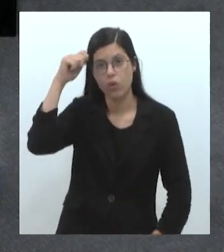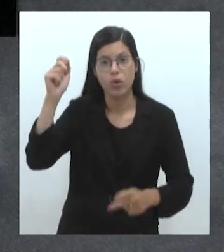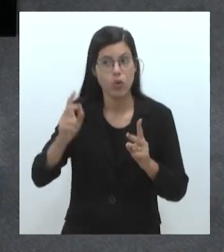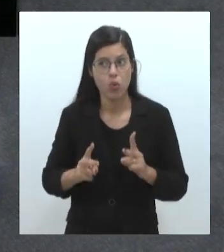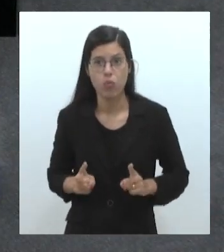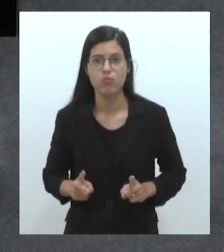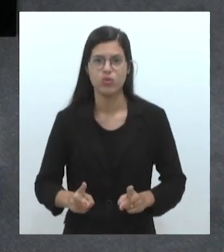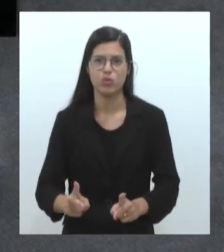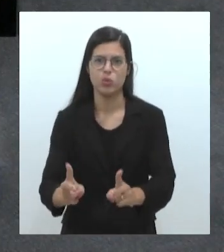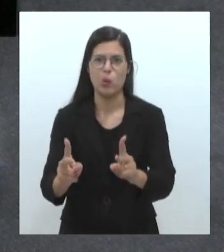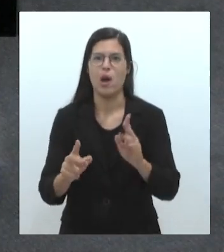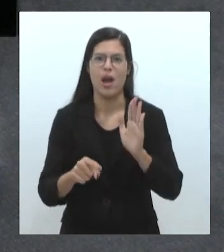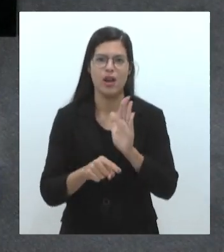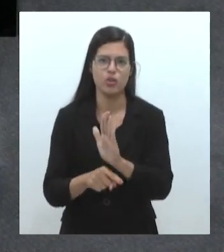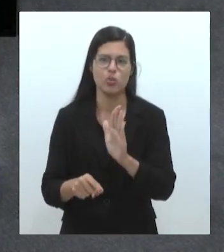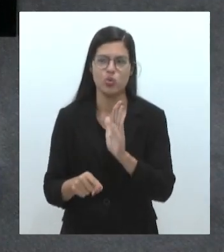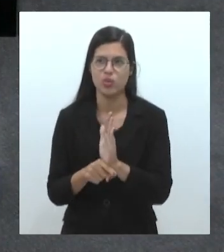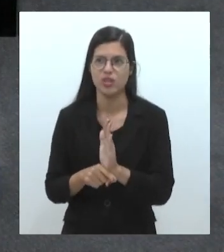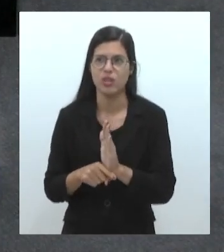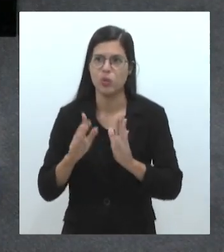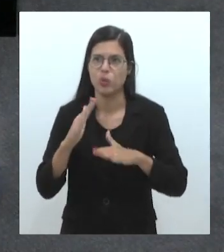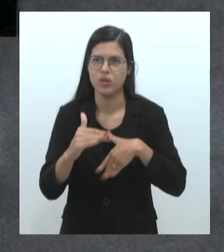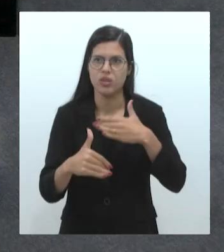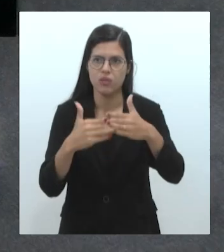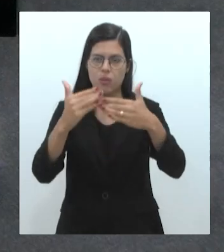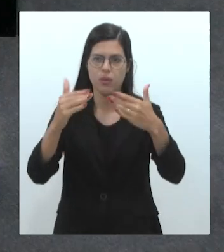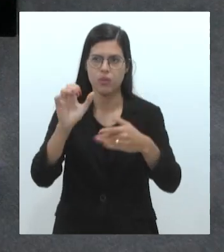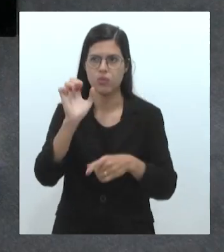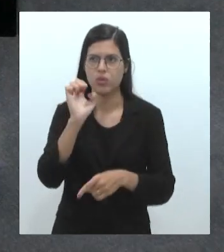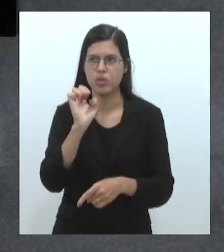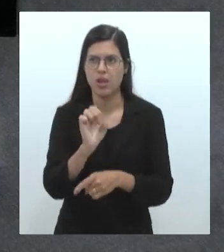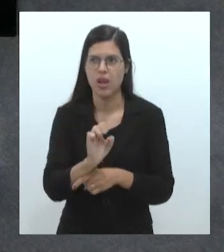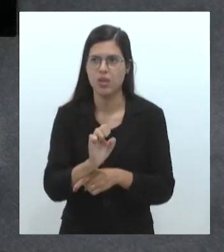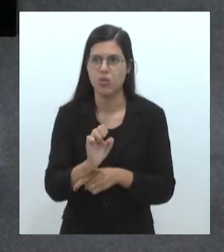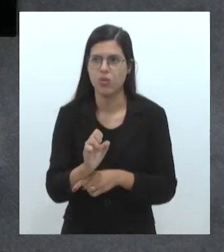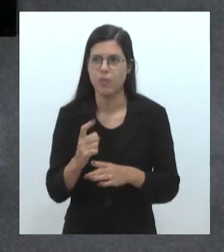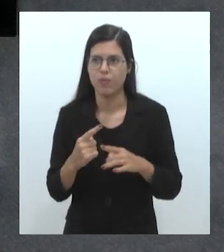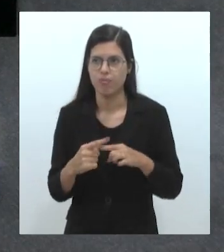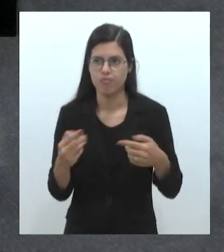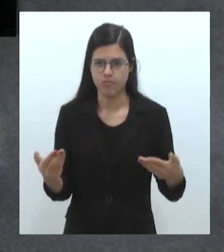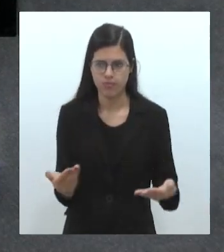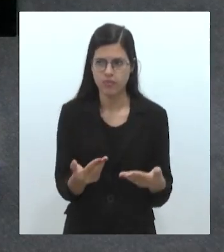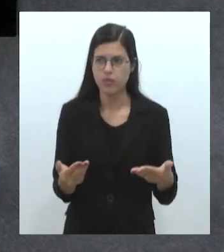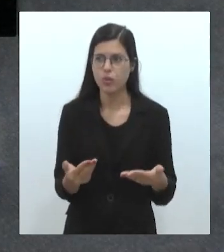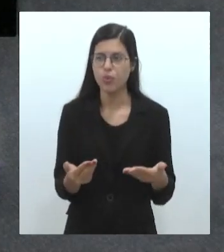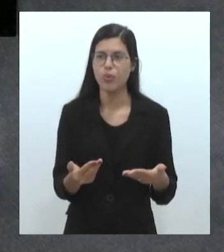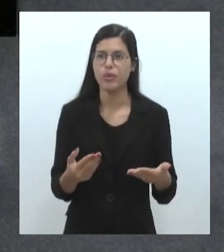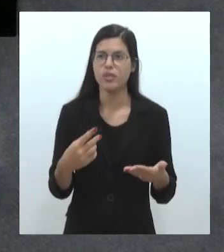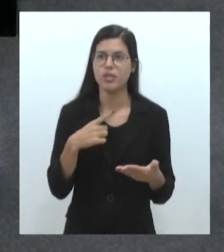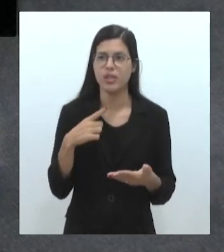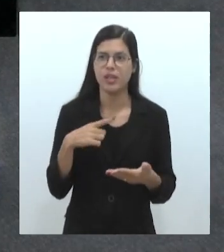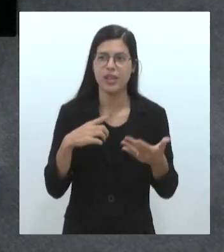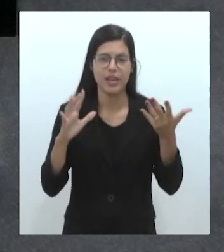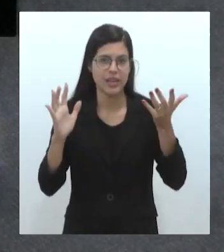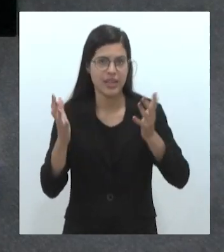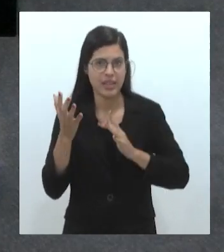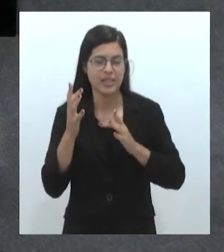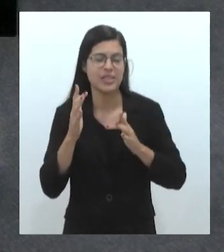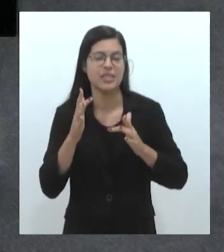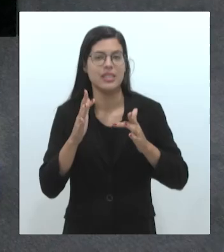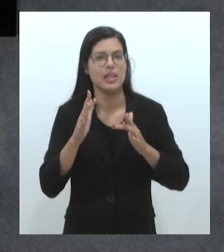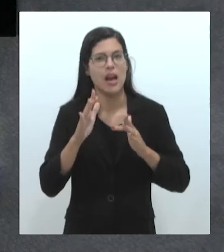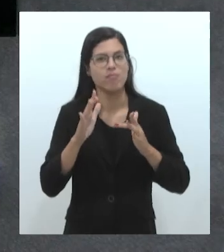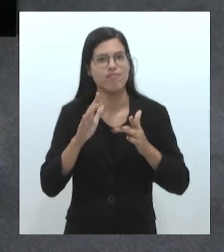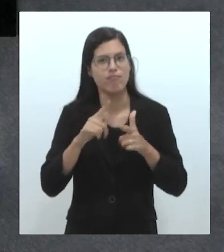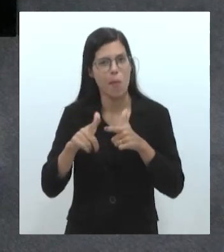contribui sistematicamente para o desenvolvimento do nosso Estado. Porque hoje nós teríamos crises ambientais e falta